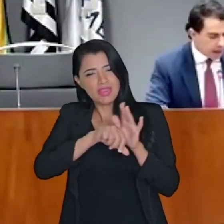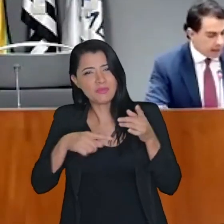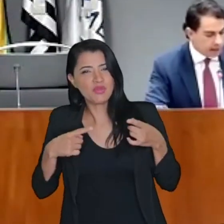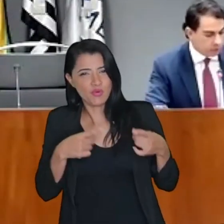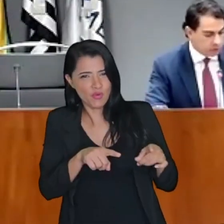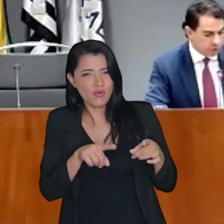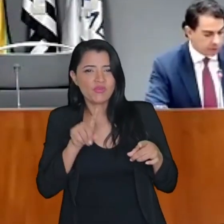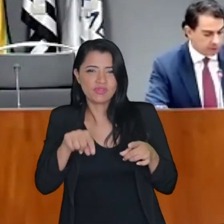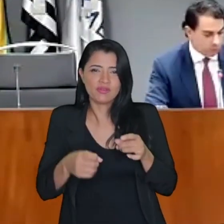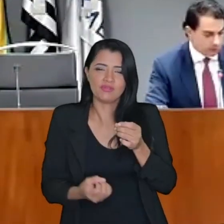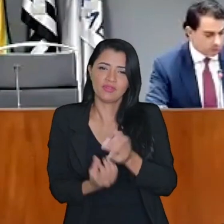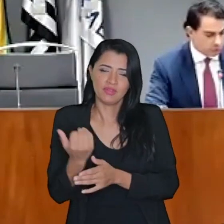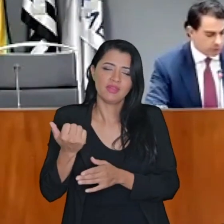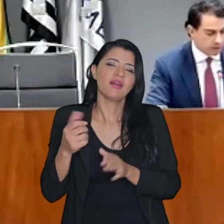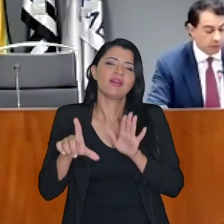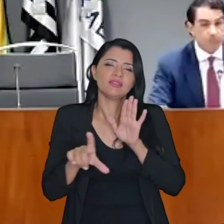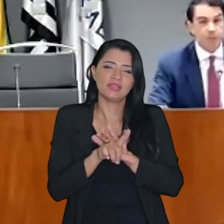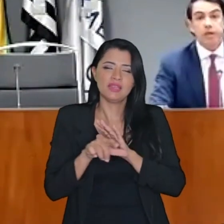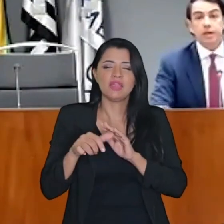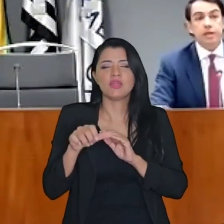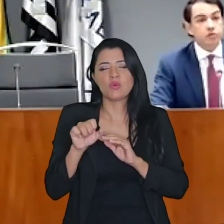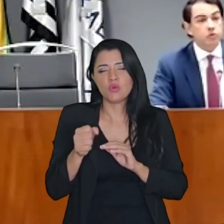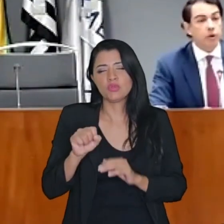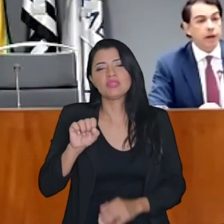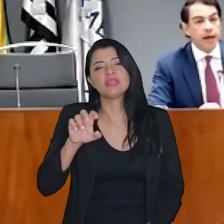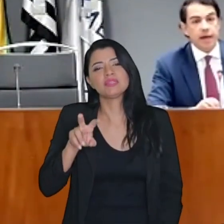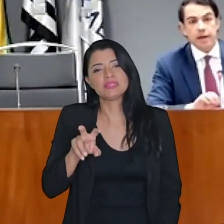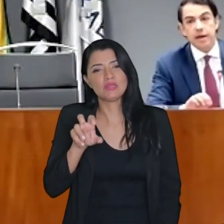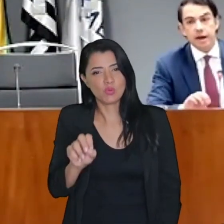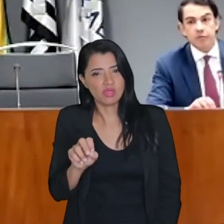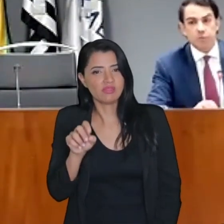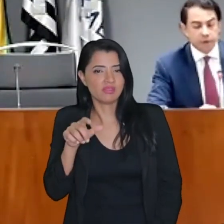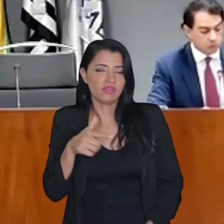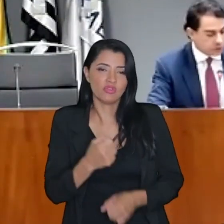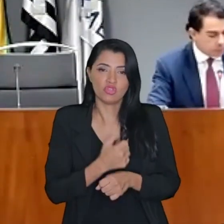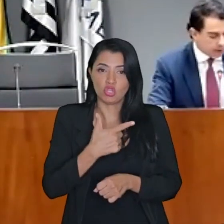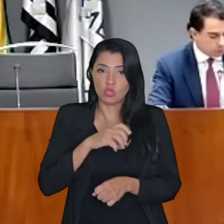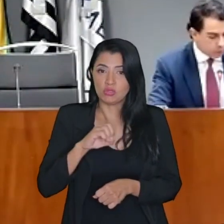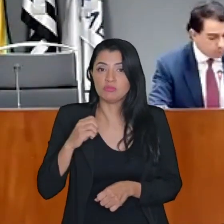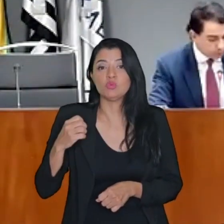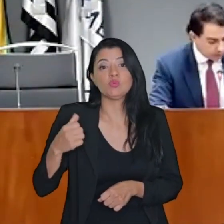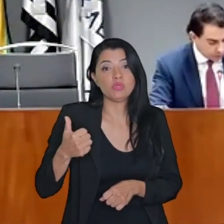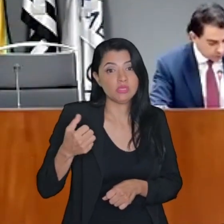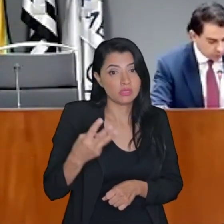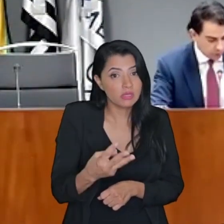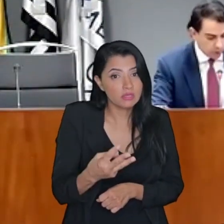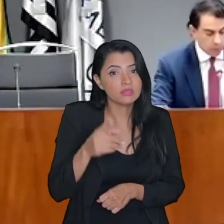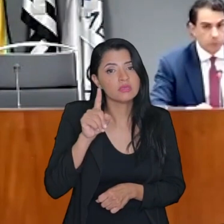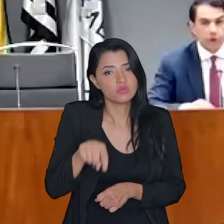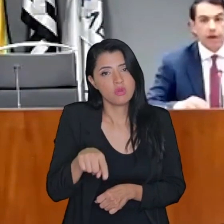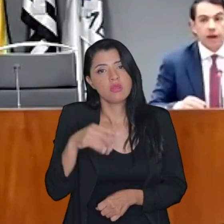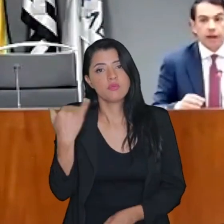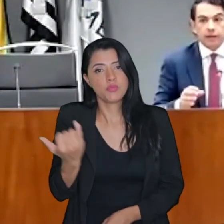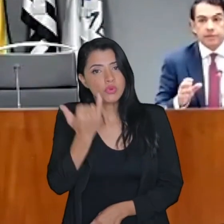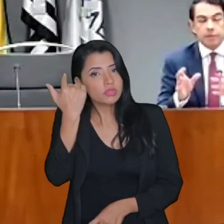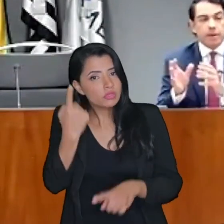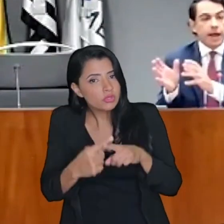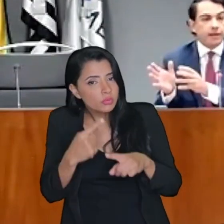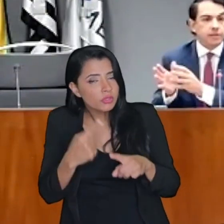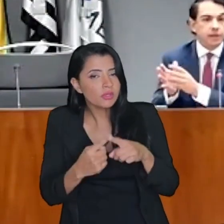parcialmente a Lei 12.850 de 2013. E isso é, inegavelmente, um aspecto importante,